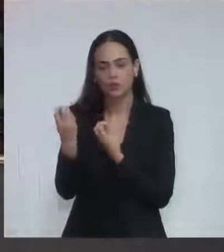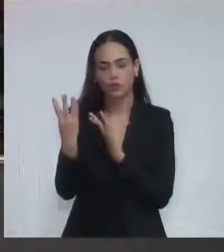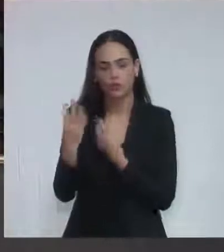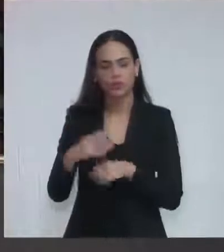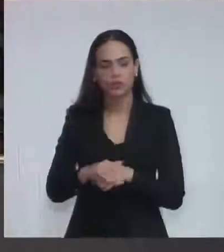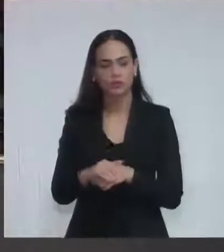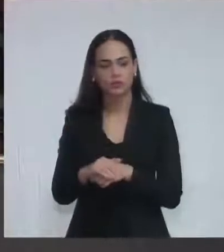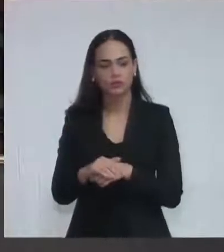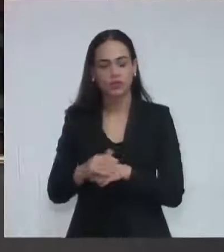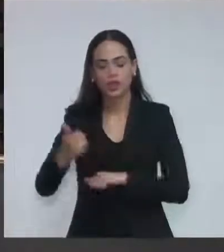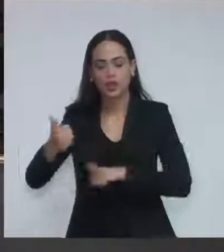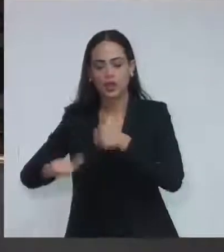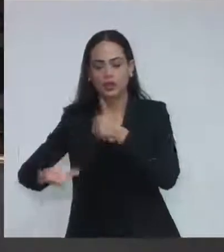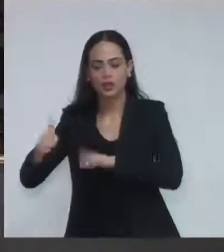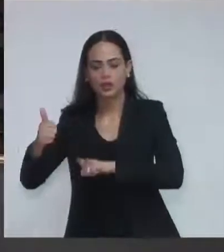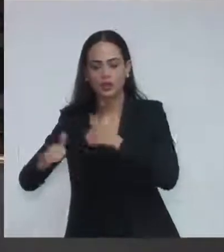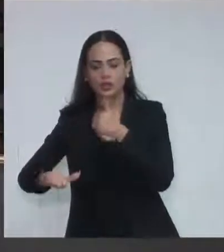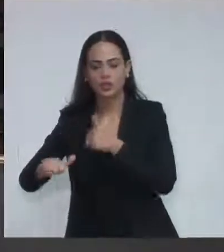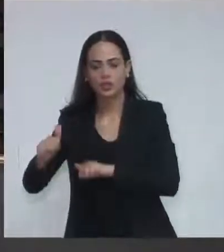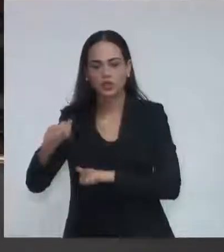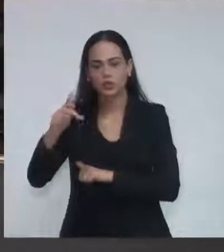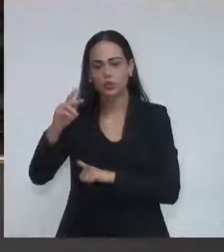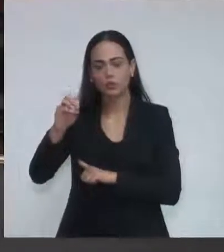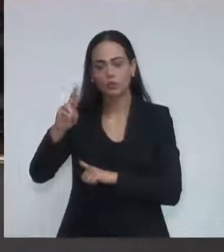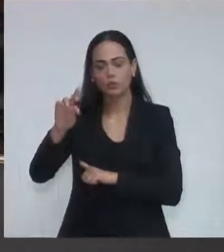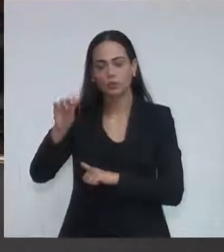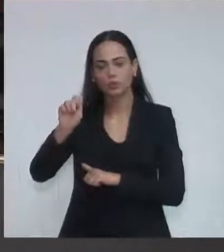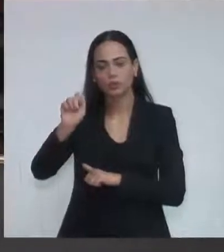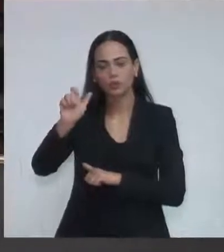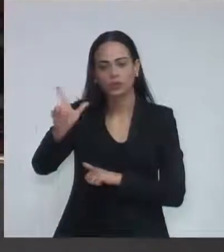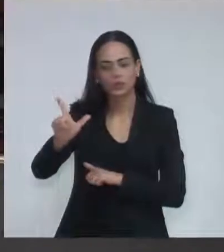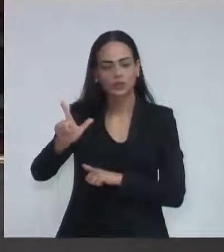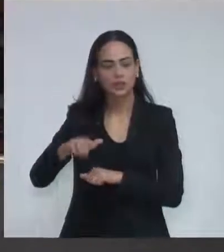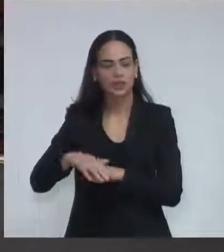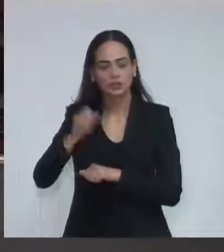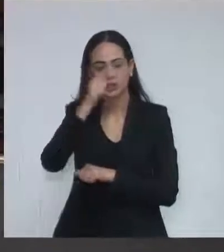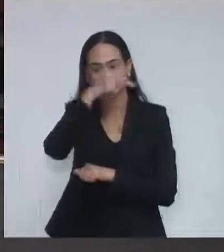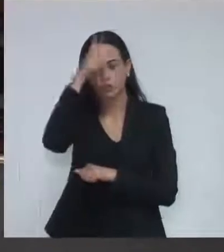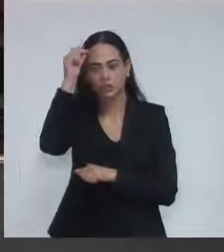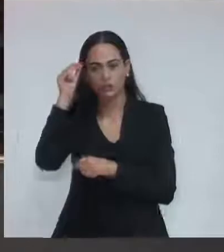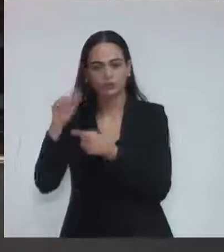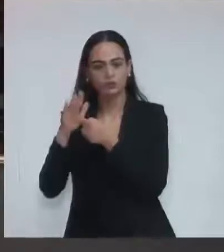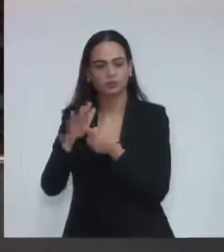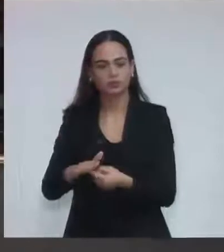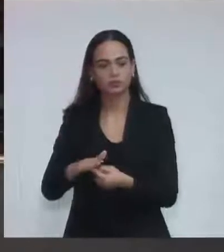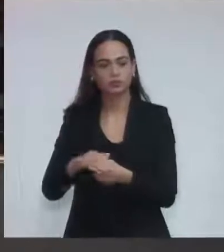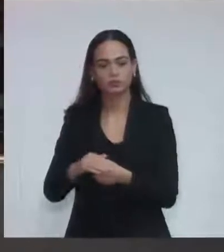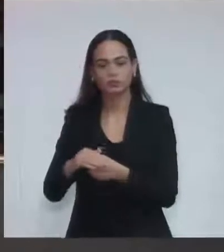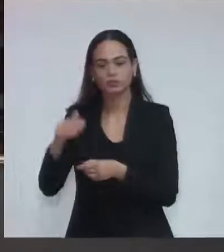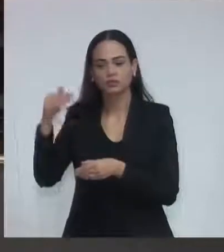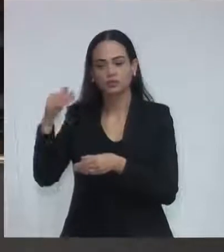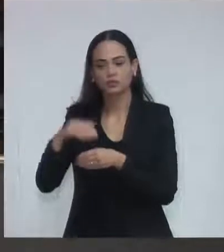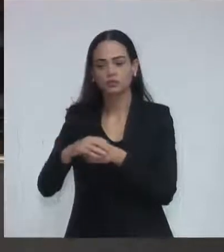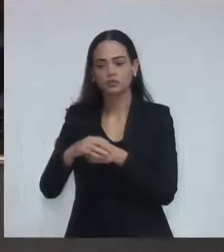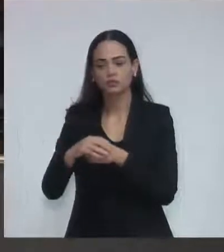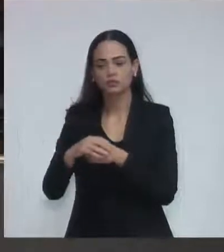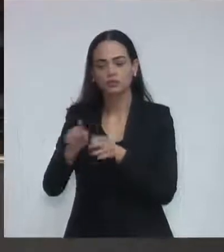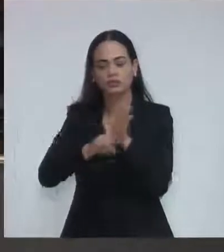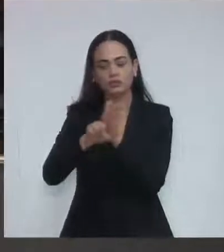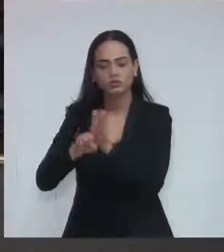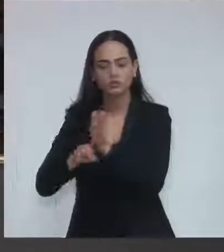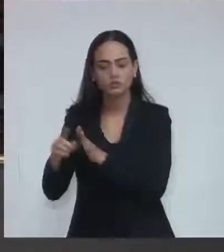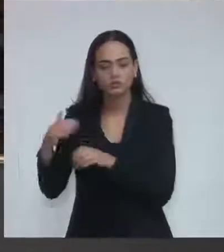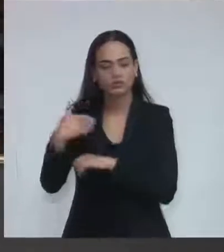eventuais avaliações do portal de transparência da Prefeitura por órgãos da fiscalização externa. A portaria número